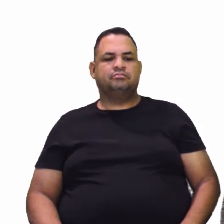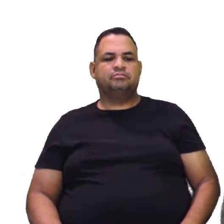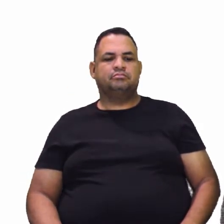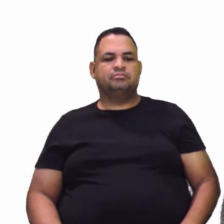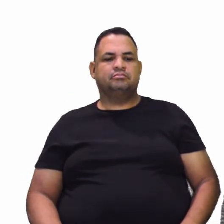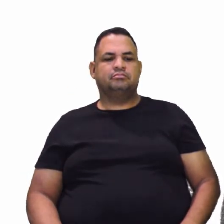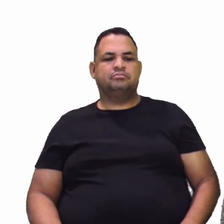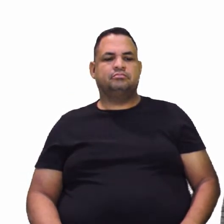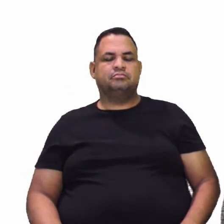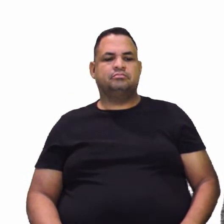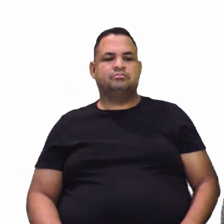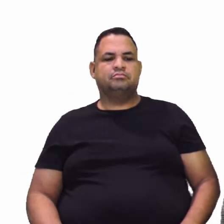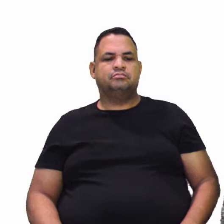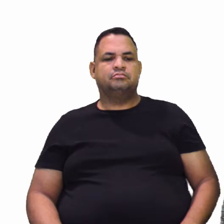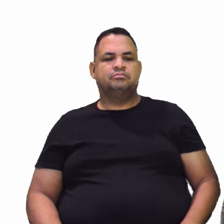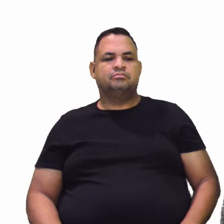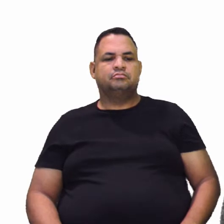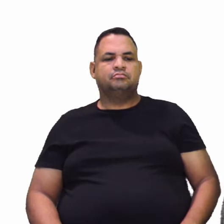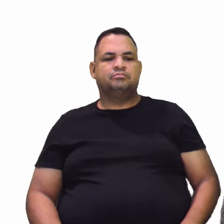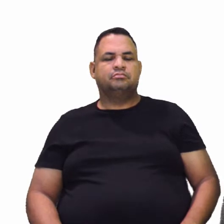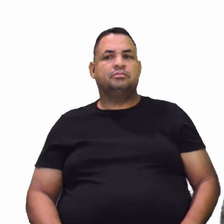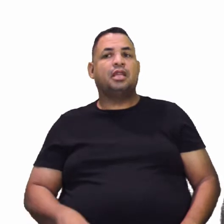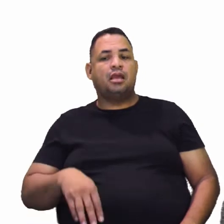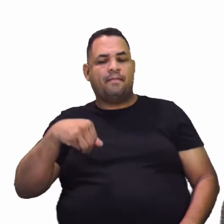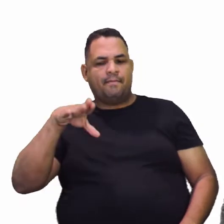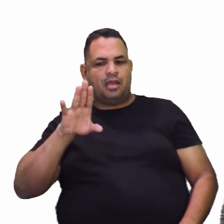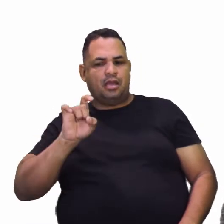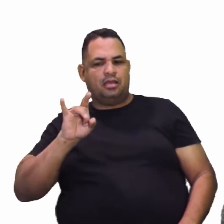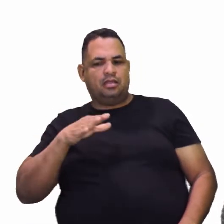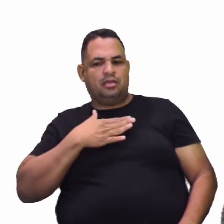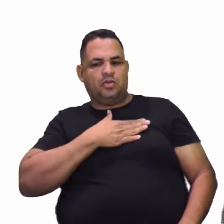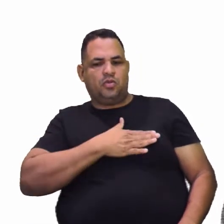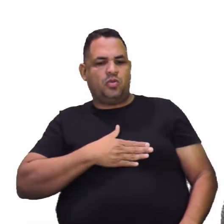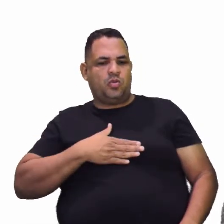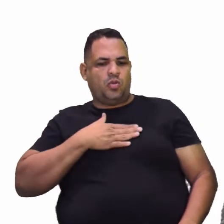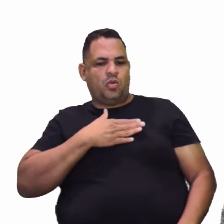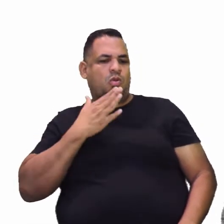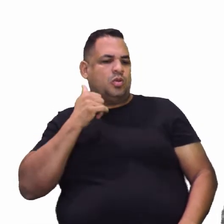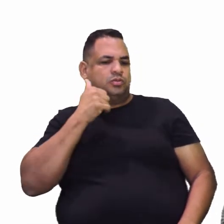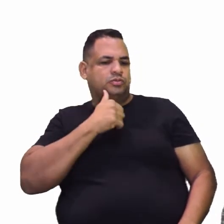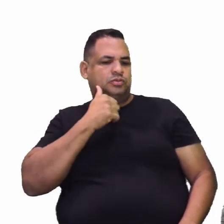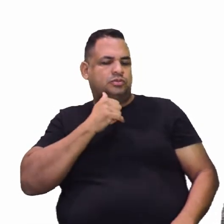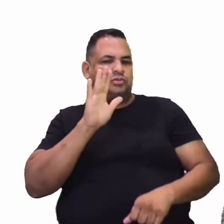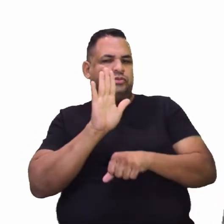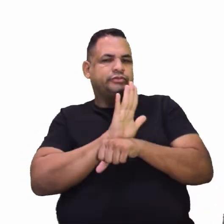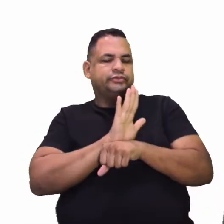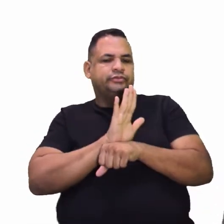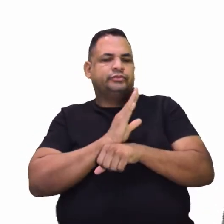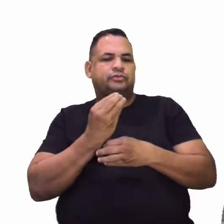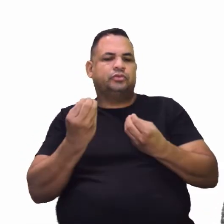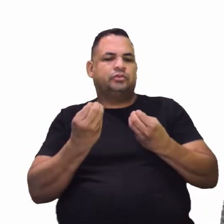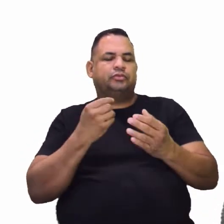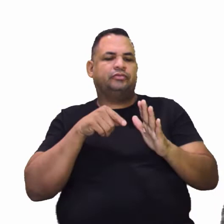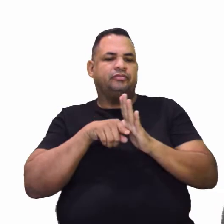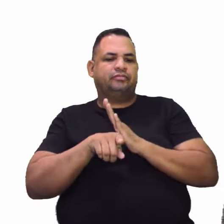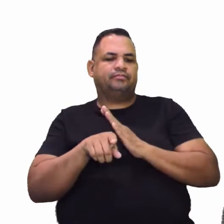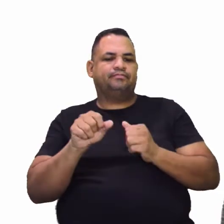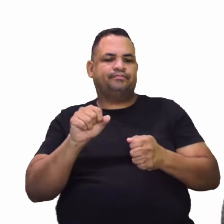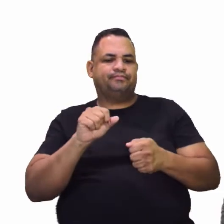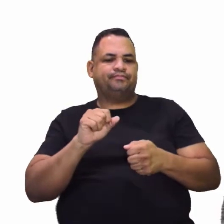movies? Does Maria like movies? A Maria gosta de filmes? Vamos entender como é que foram feitas essas perguntas. Em primeiro